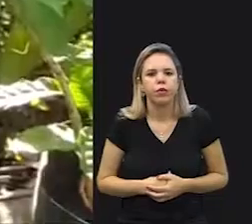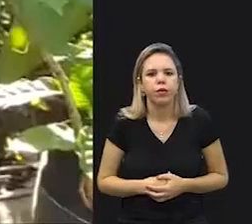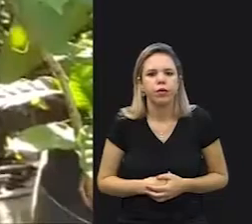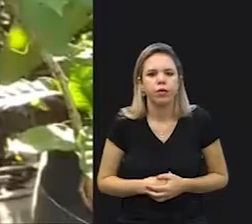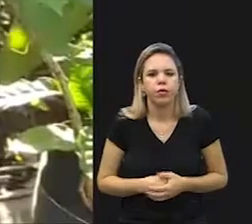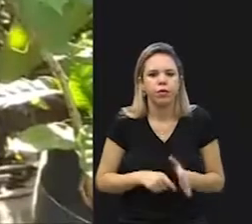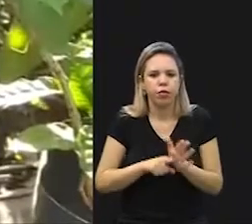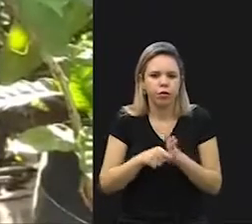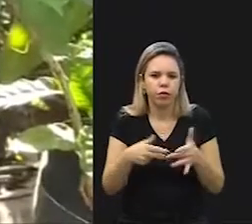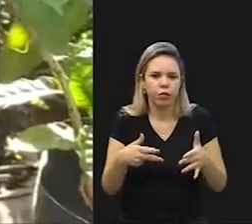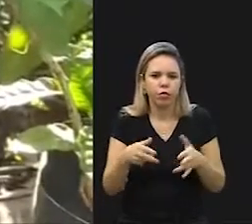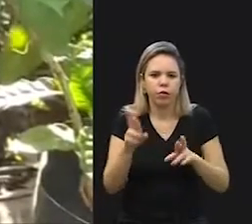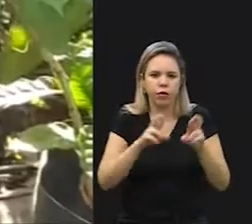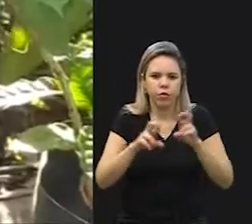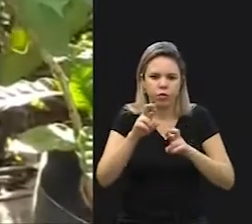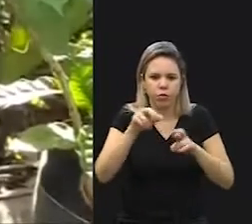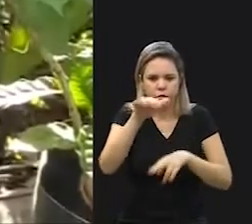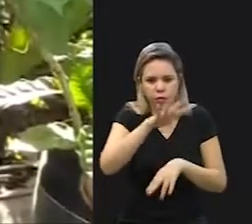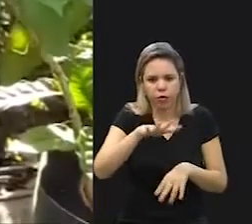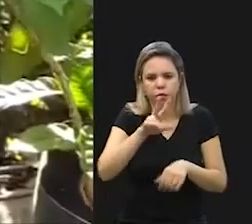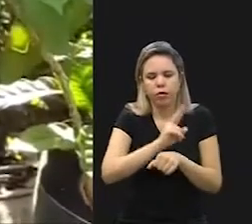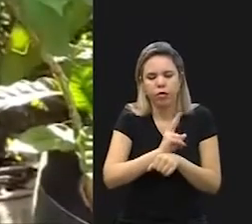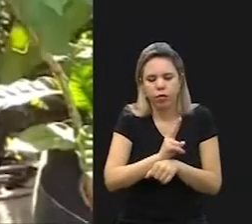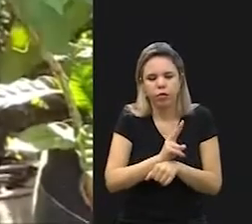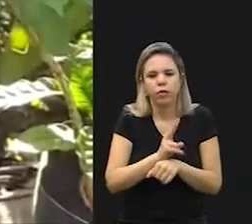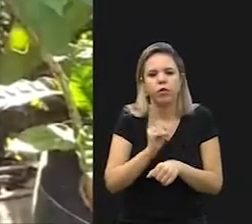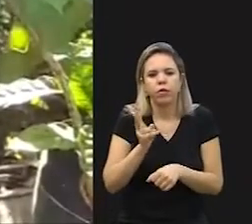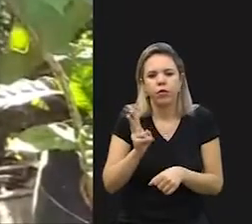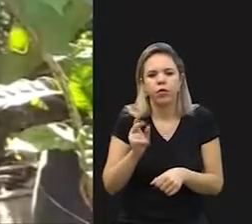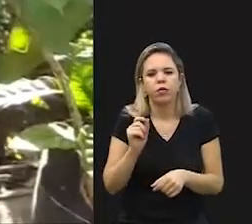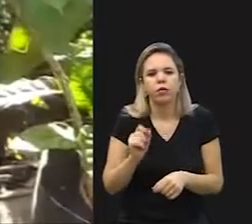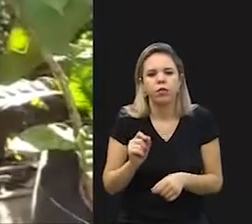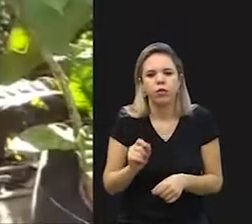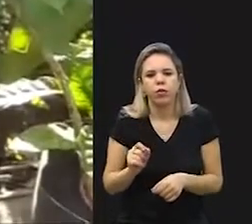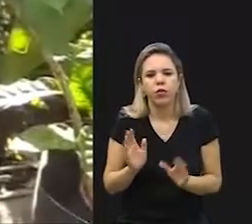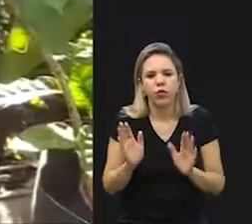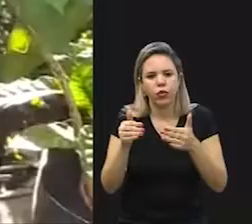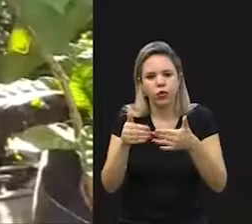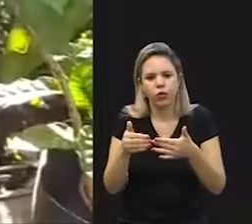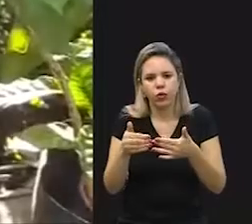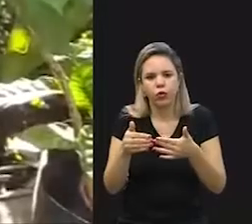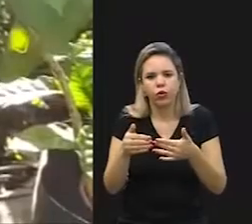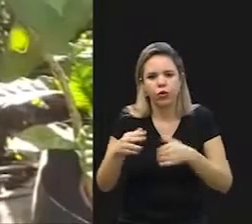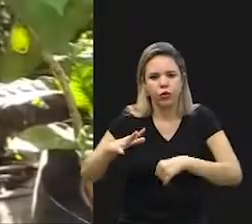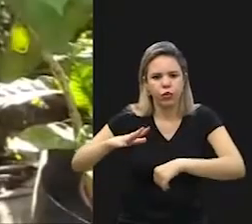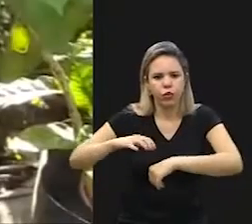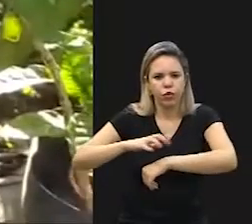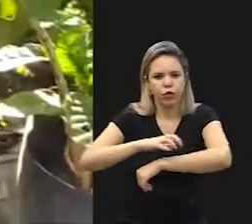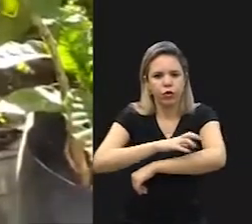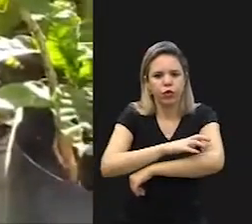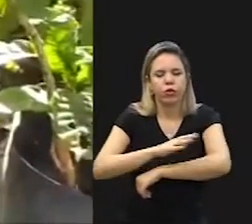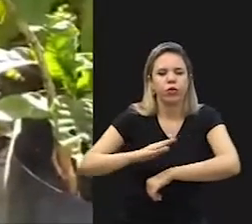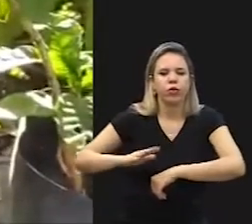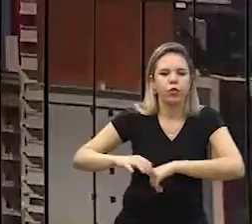de levantamento e monitoramento no geral, mas sempre focado em répteis e anfíbios. Uhum. Como é